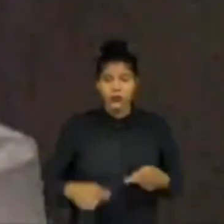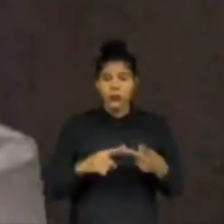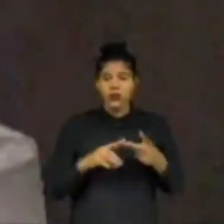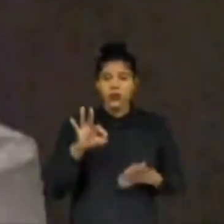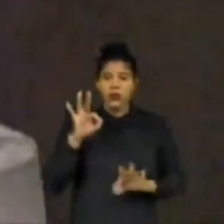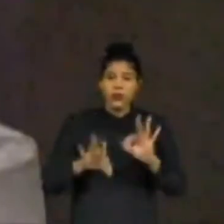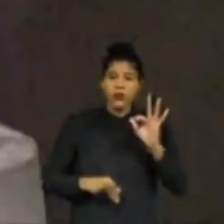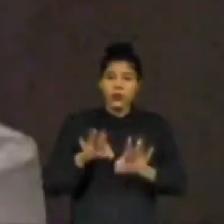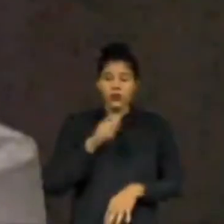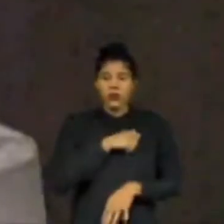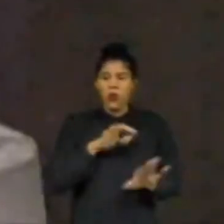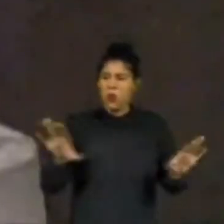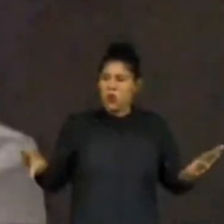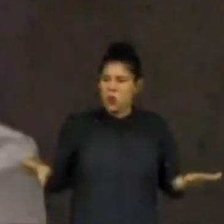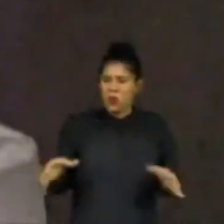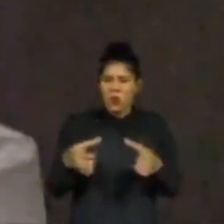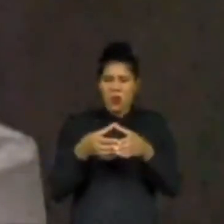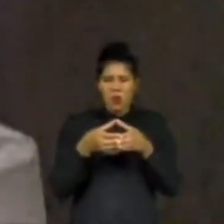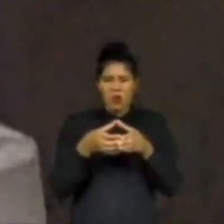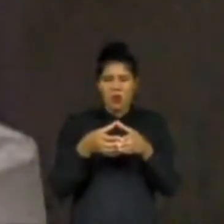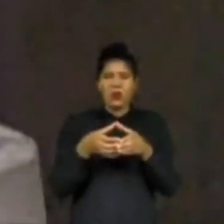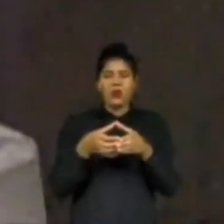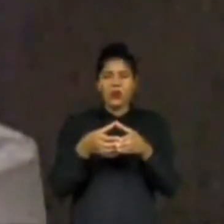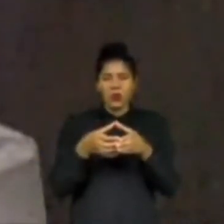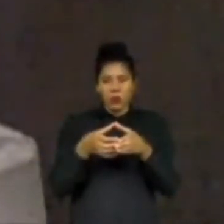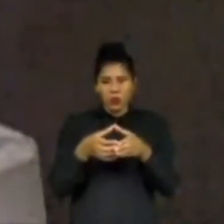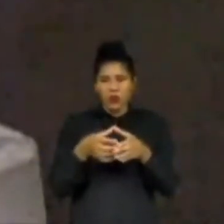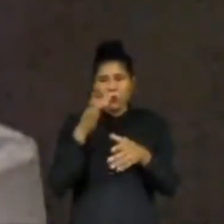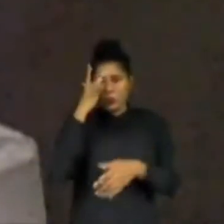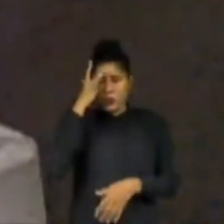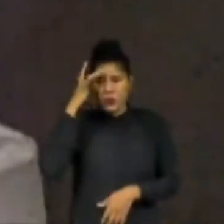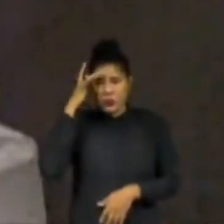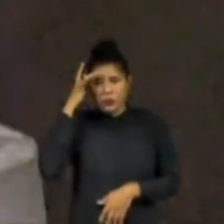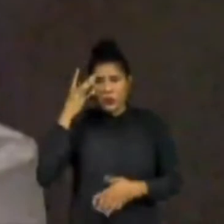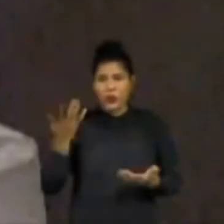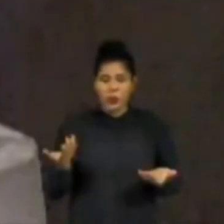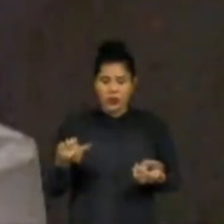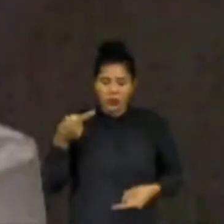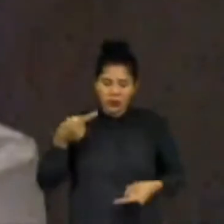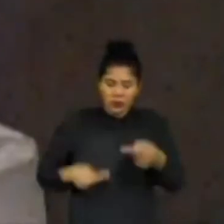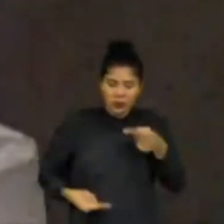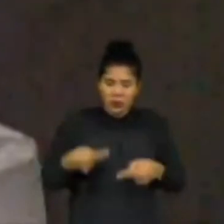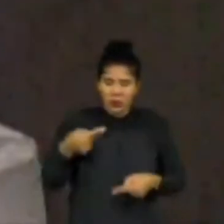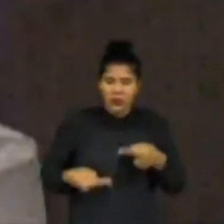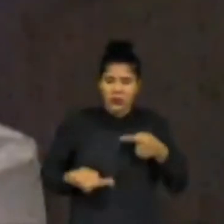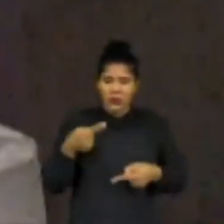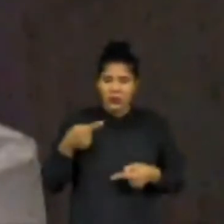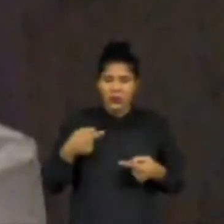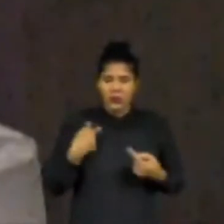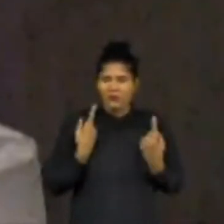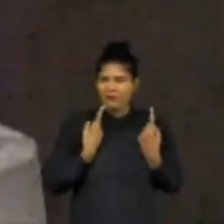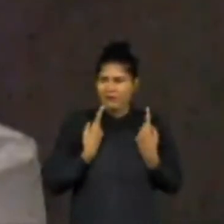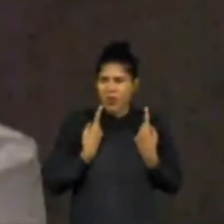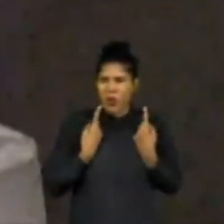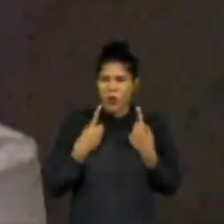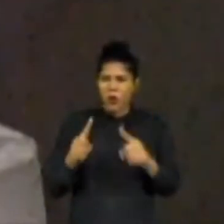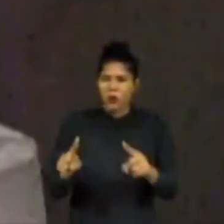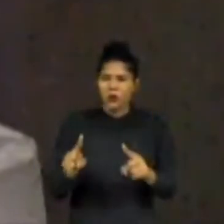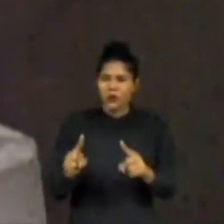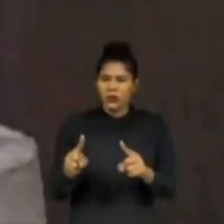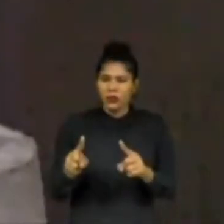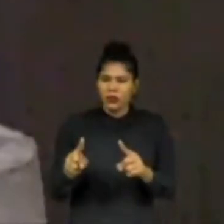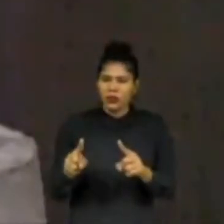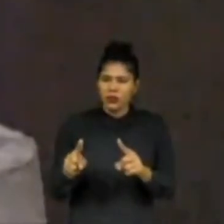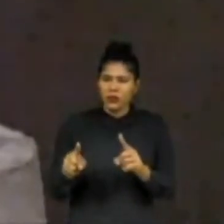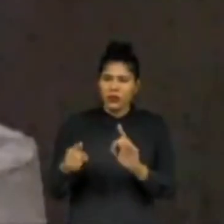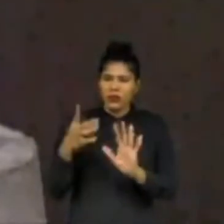de um grande conjunto de especialistas, de parlamentares, que se rebelaram contra